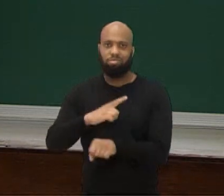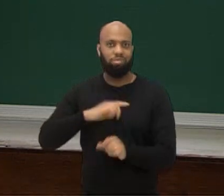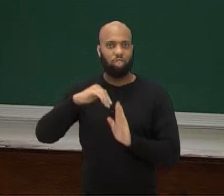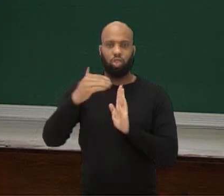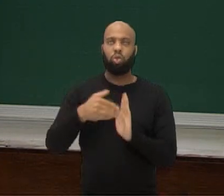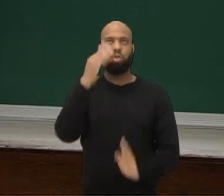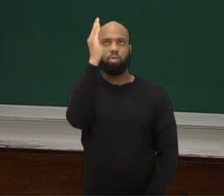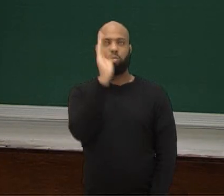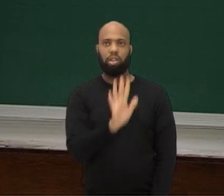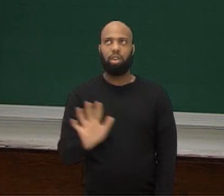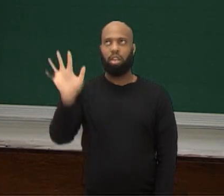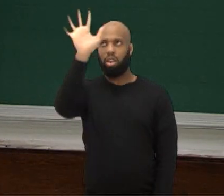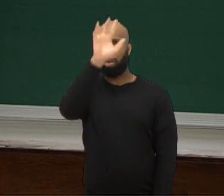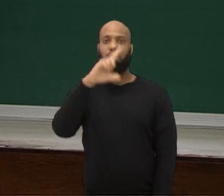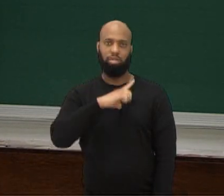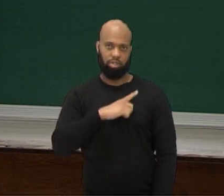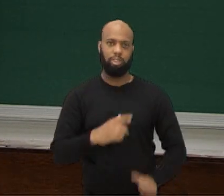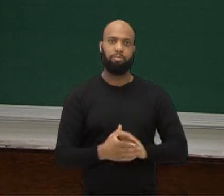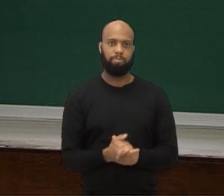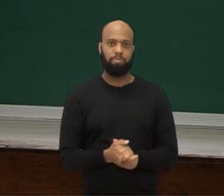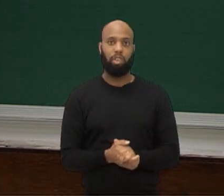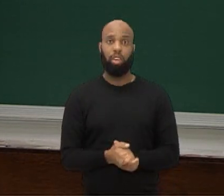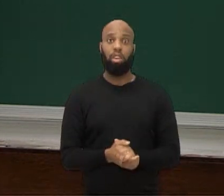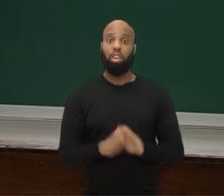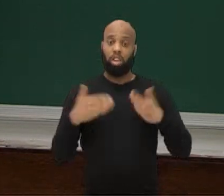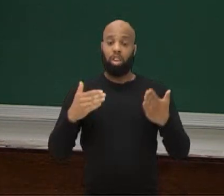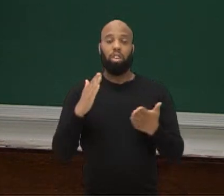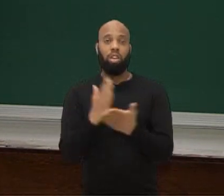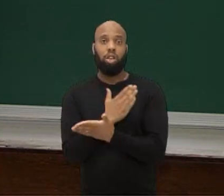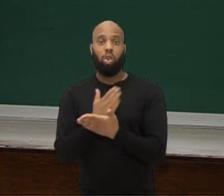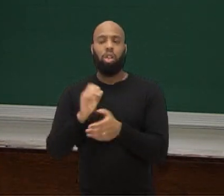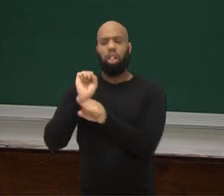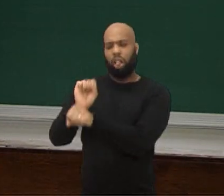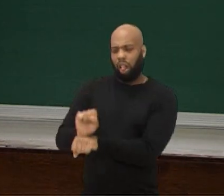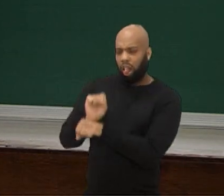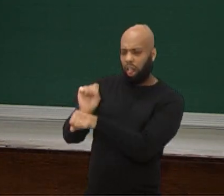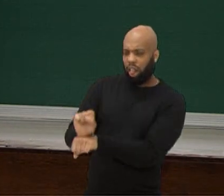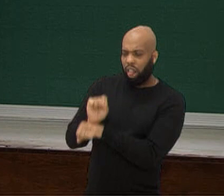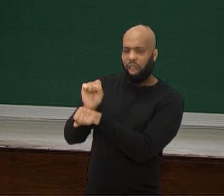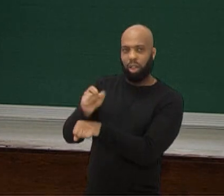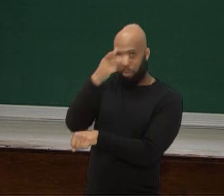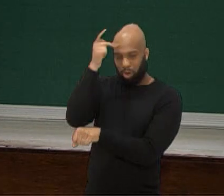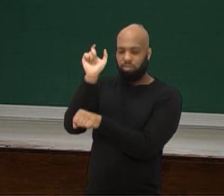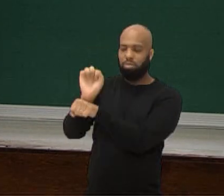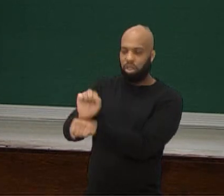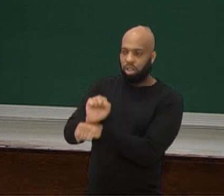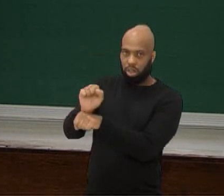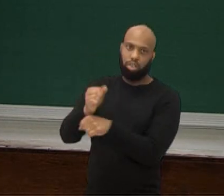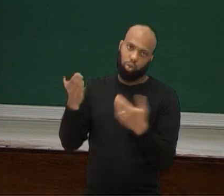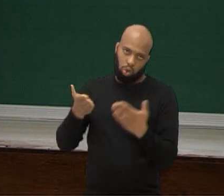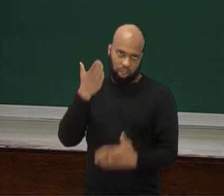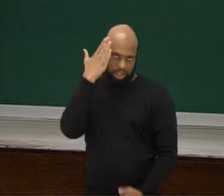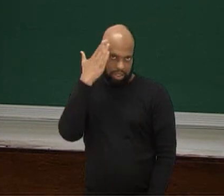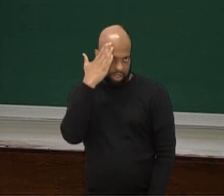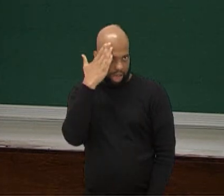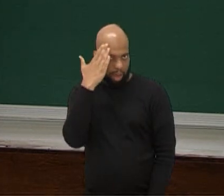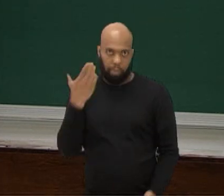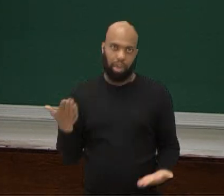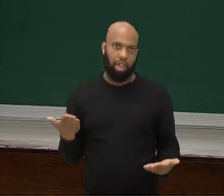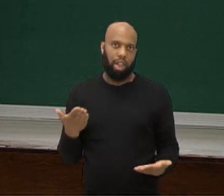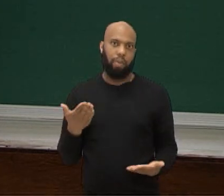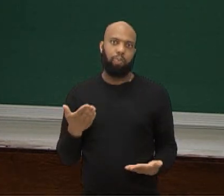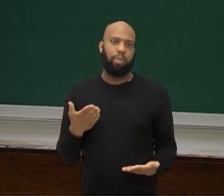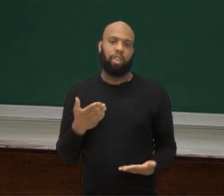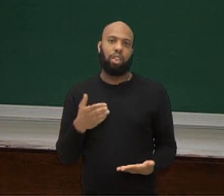todo o Brasil, tá? E que alguns escravizados, né? A gente sabe que os escravizados não tinham, às